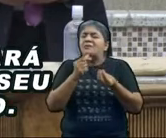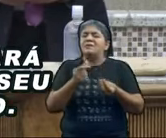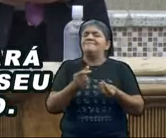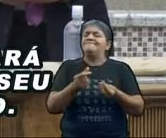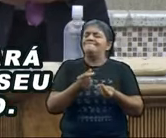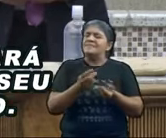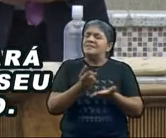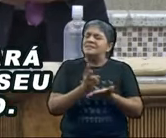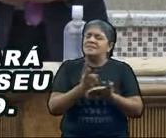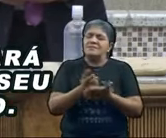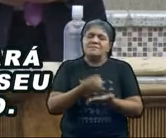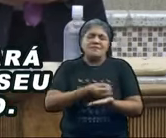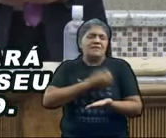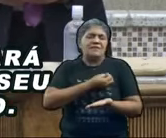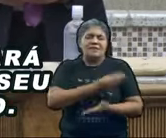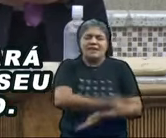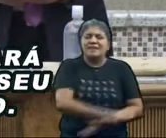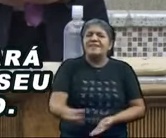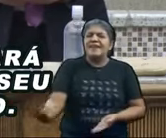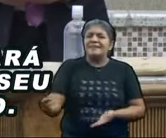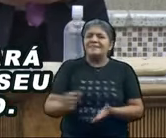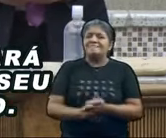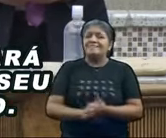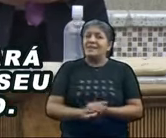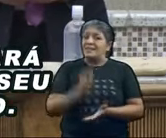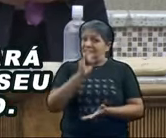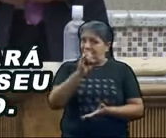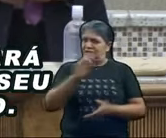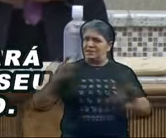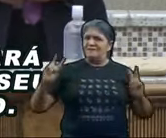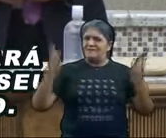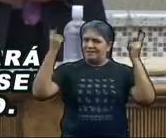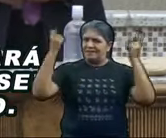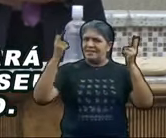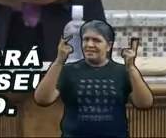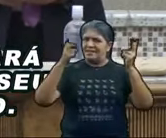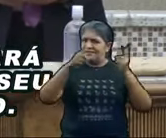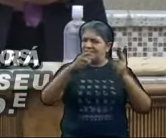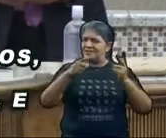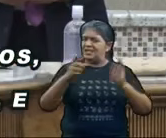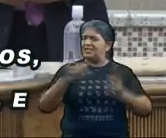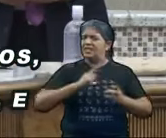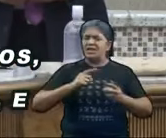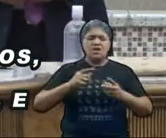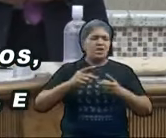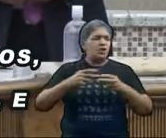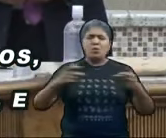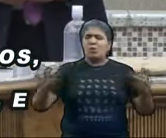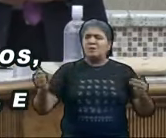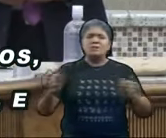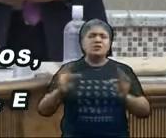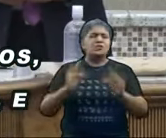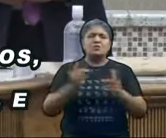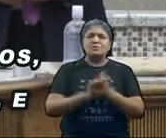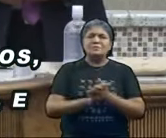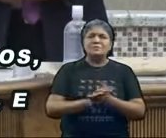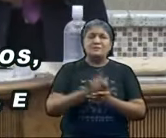vencer, herdará todas as coisas, e eu serei o seu Deus, e ele será o meu filho.